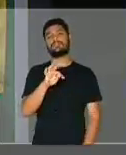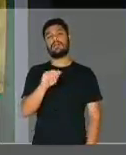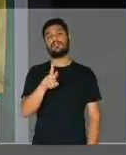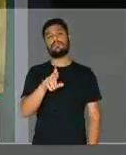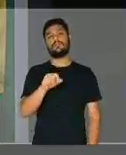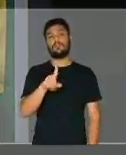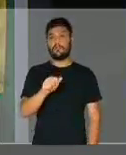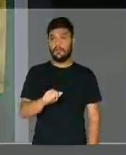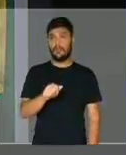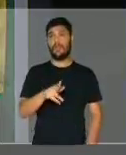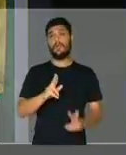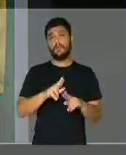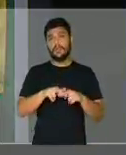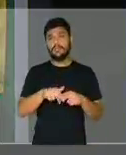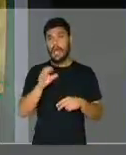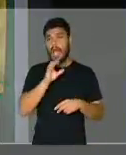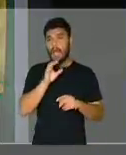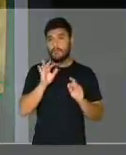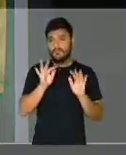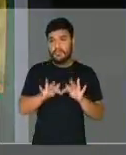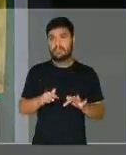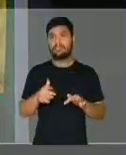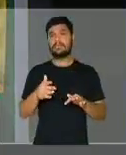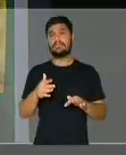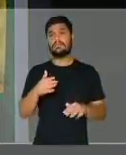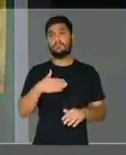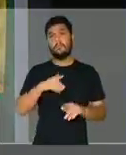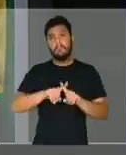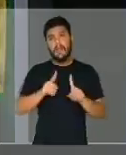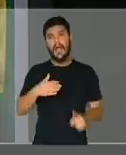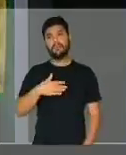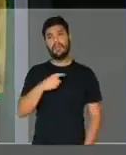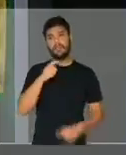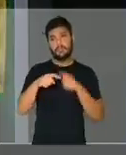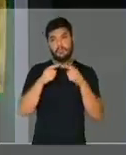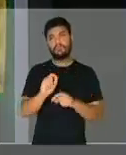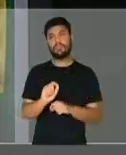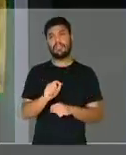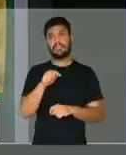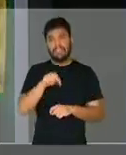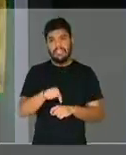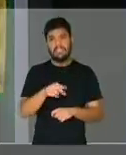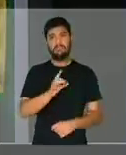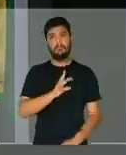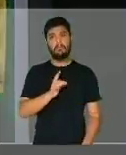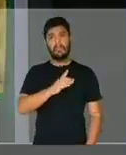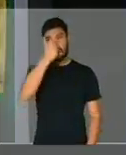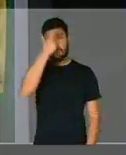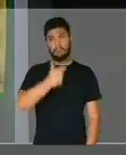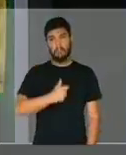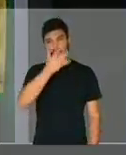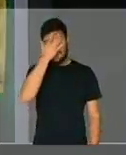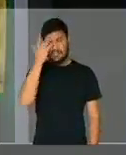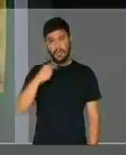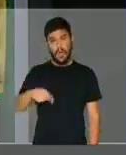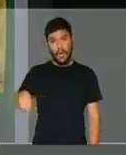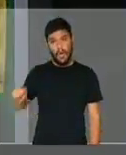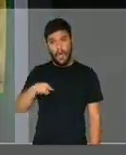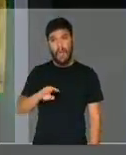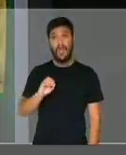saturadas. Só para concluir, senhor presidente, minha dúvida é se esse modelo não cause só medo nos consumidores, como